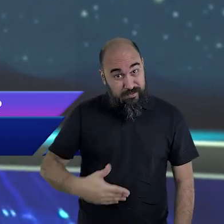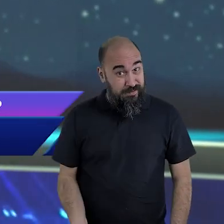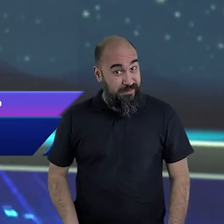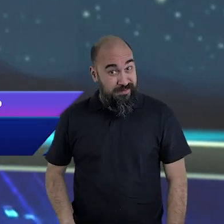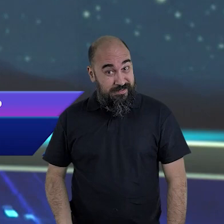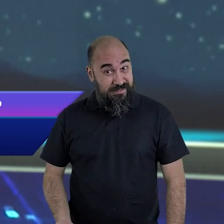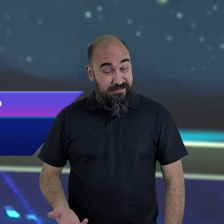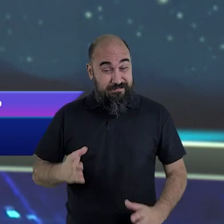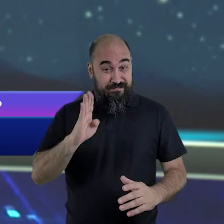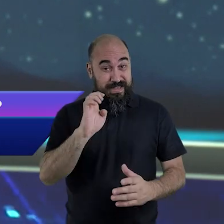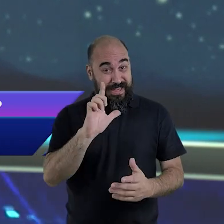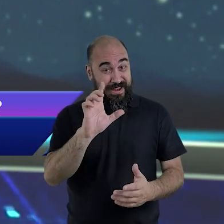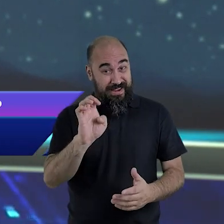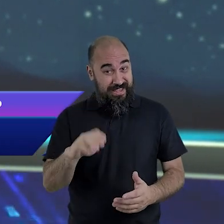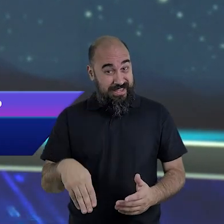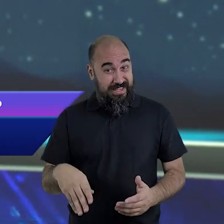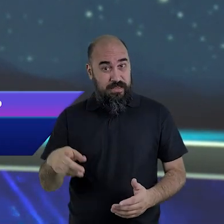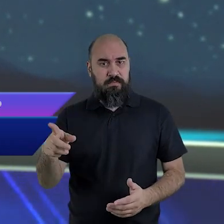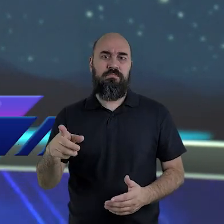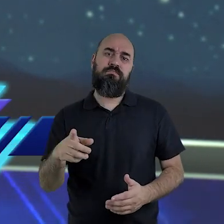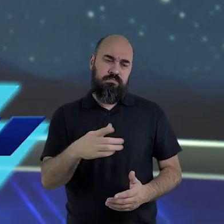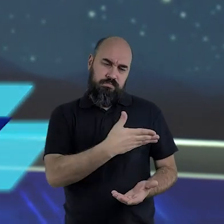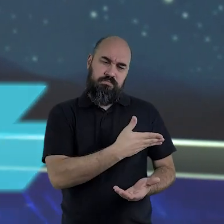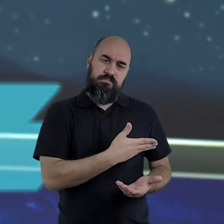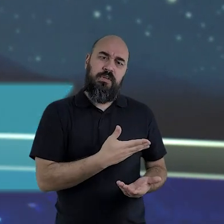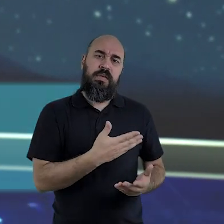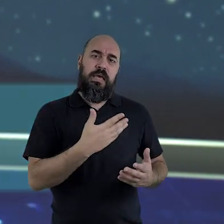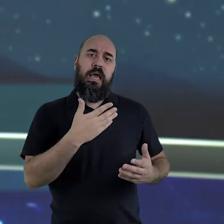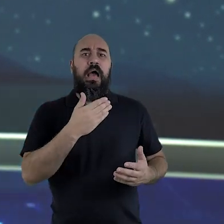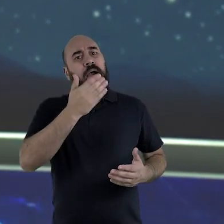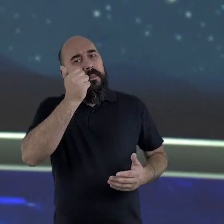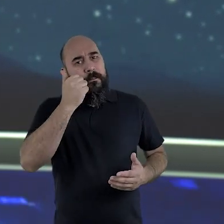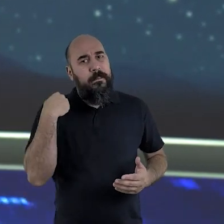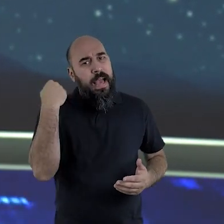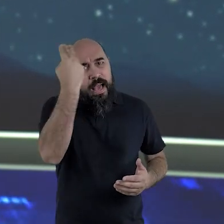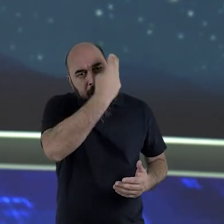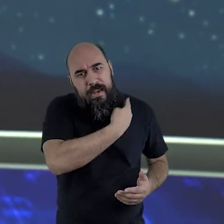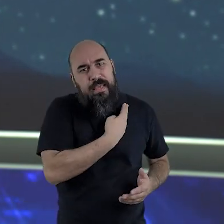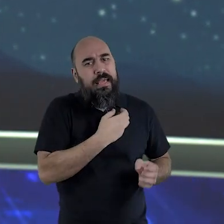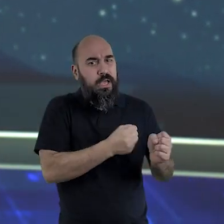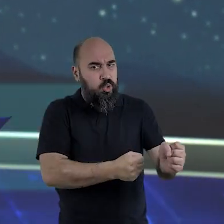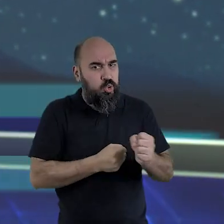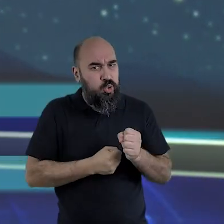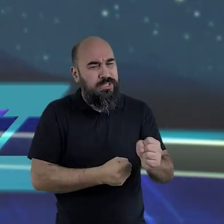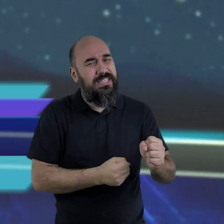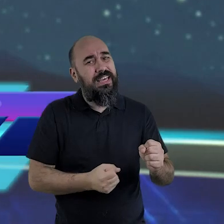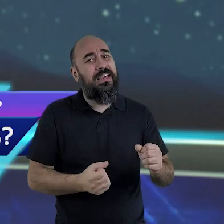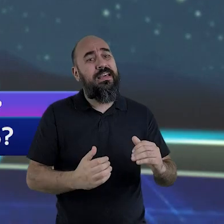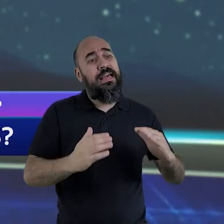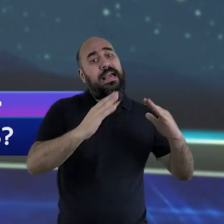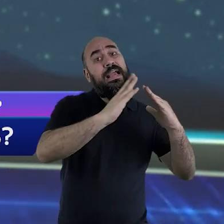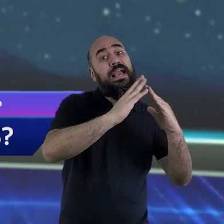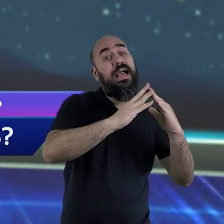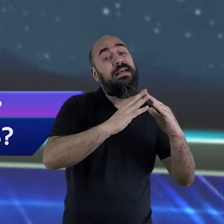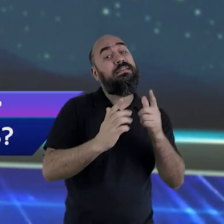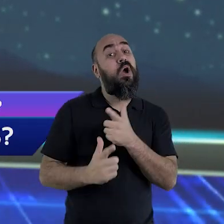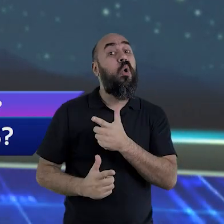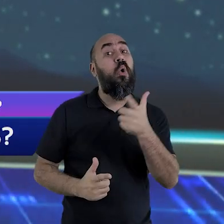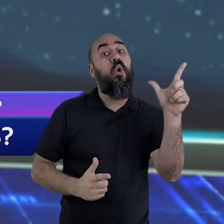os pais de Jesus, eles moravam numa cidade chamada Nazaré, que ficava mais ou